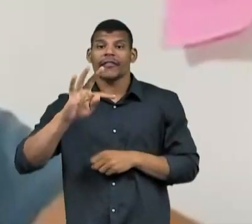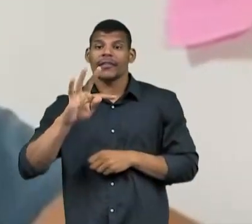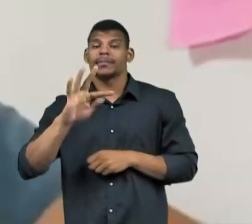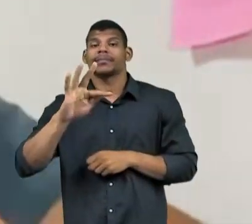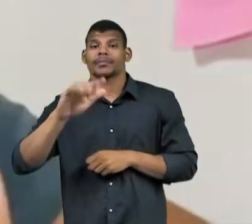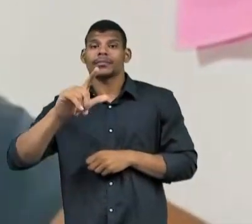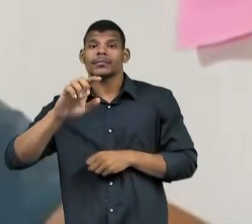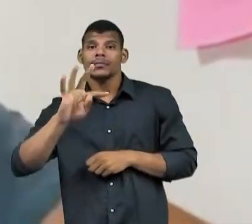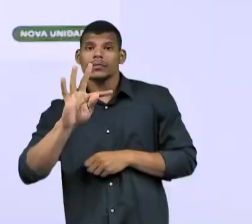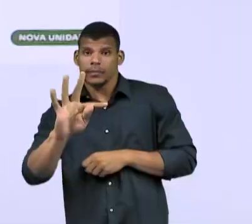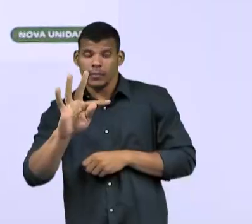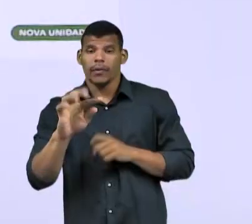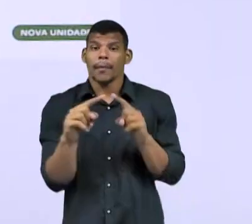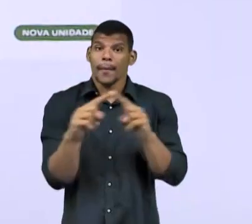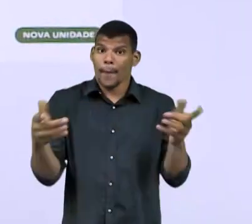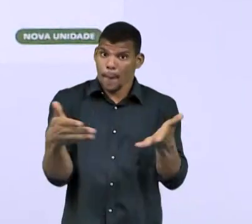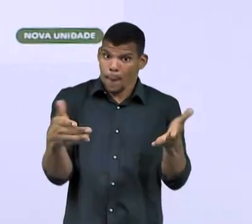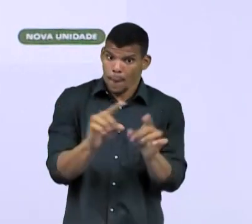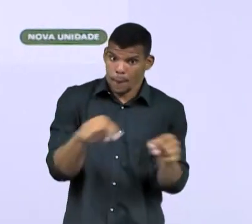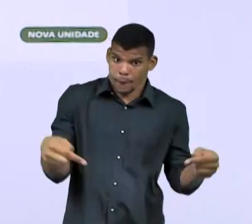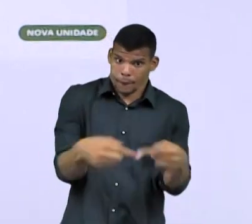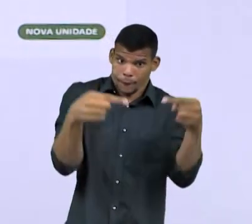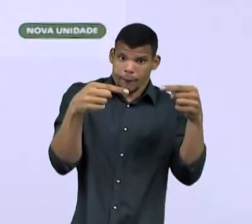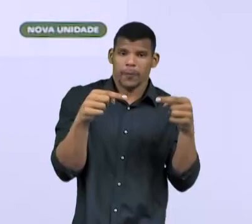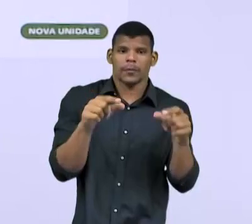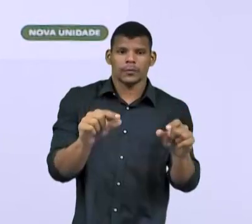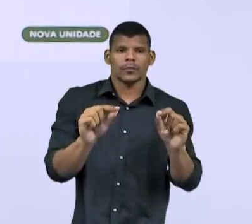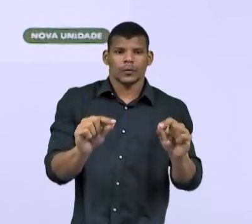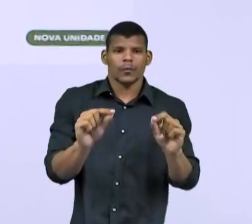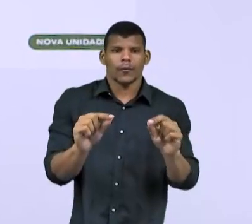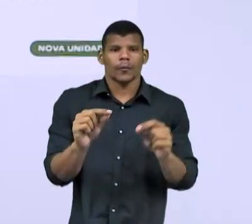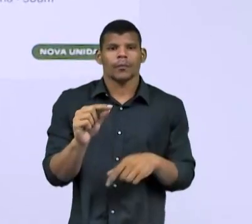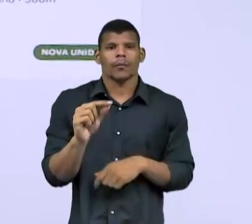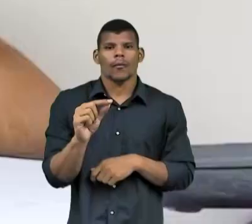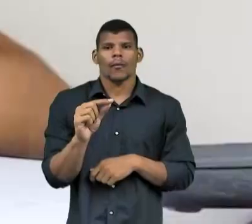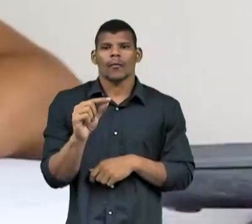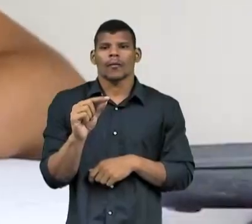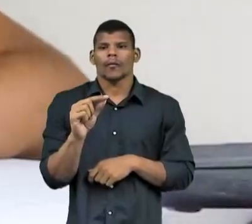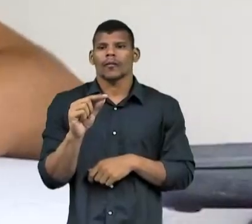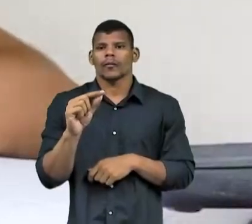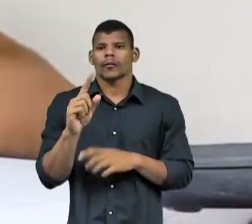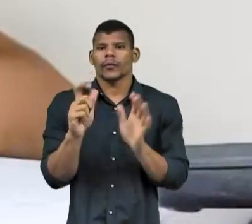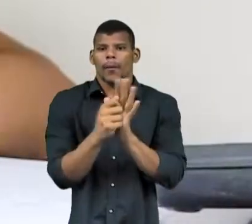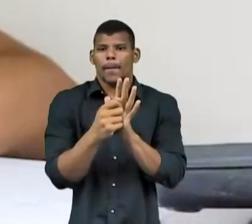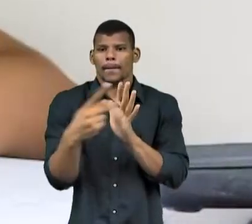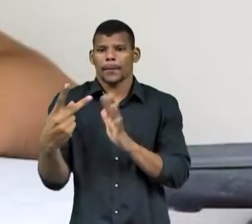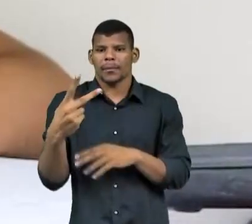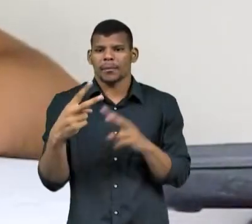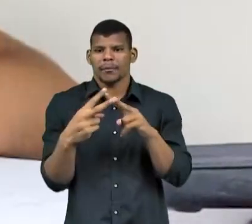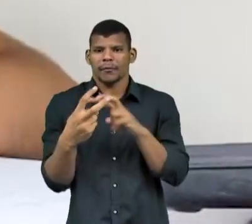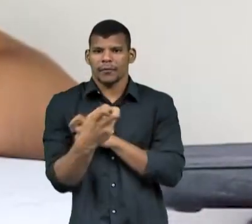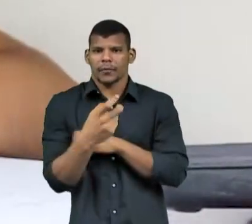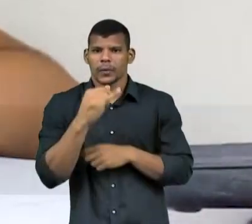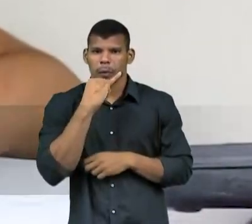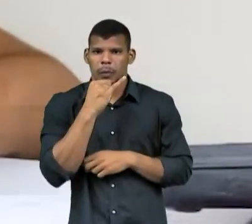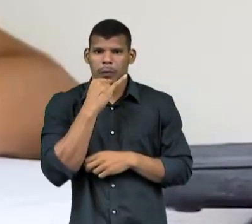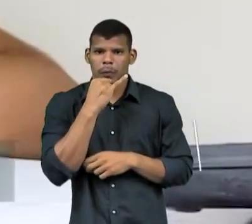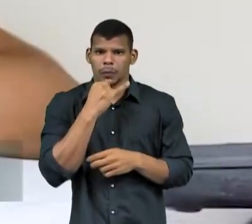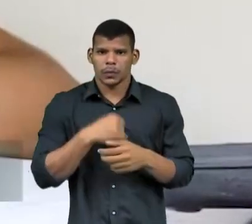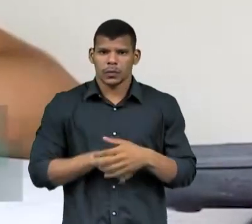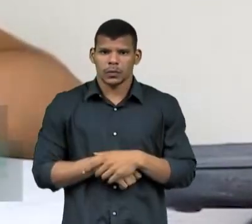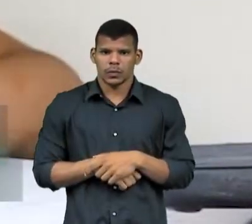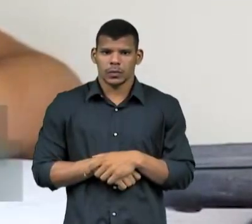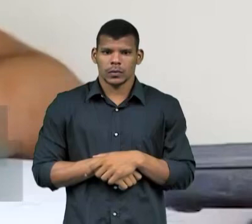a redução de custos e a flexibilidade das plataformas digitais. Locação flexível é uma forma de locação em que as pessoas